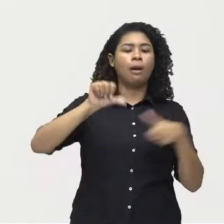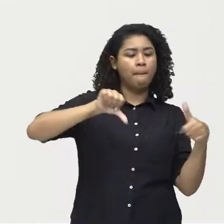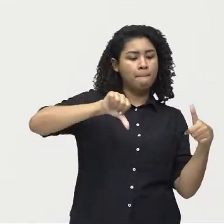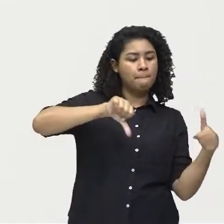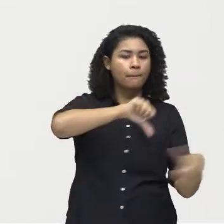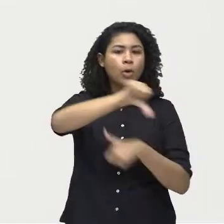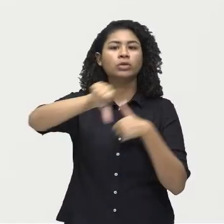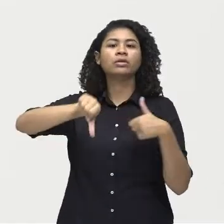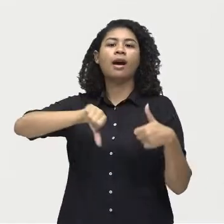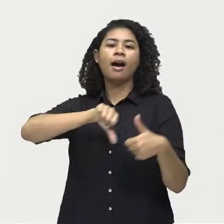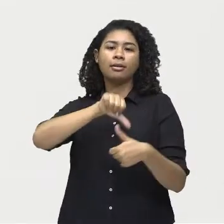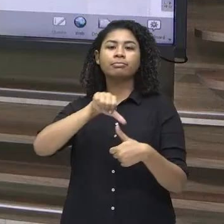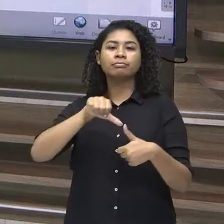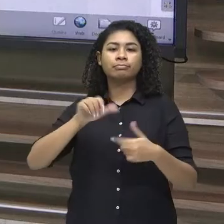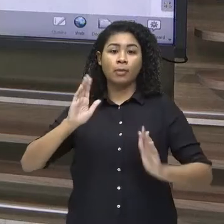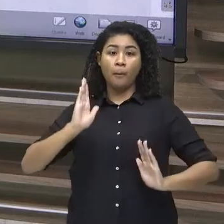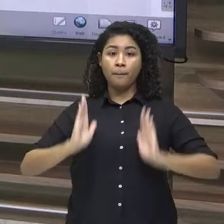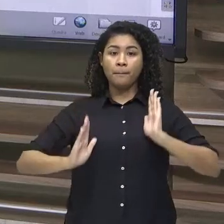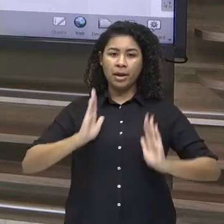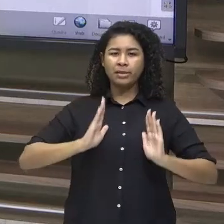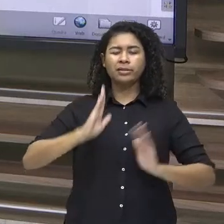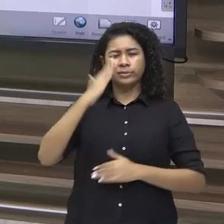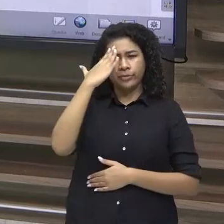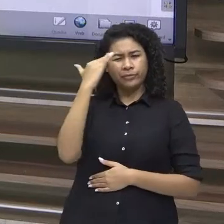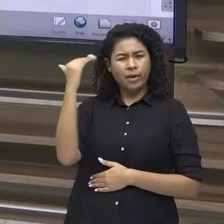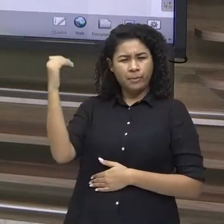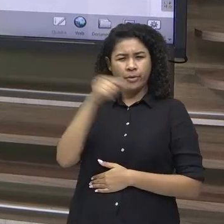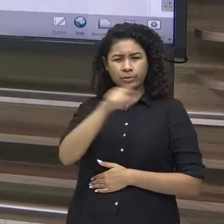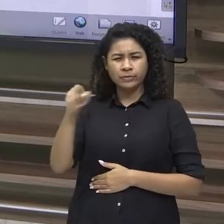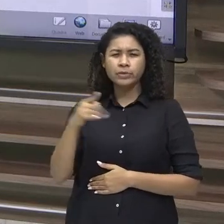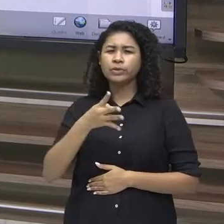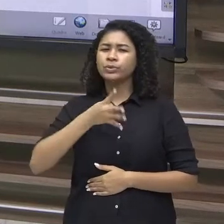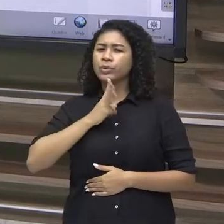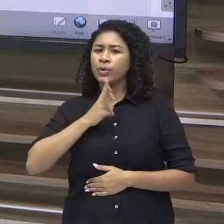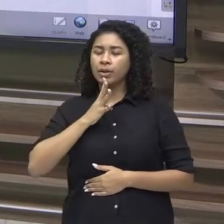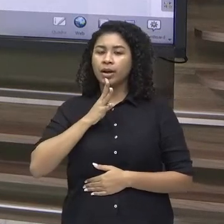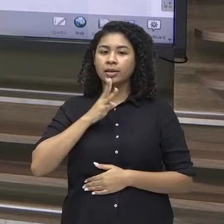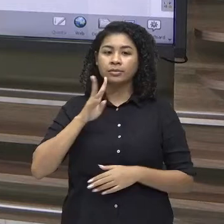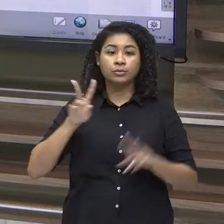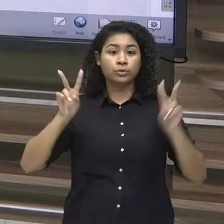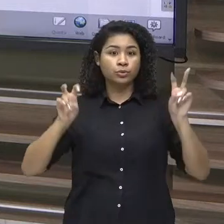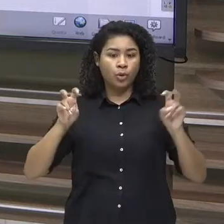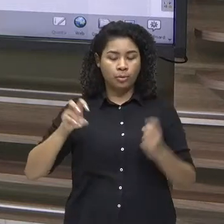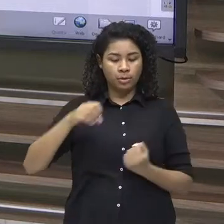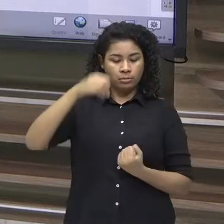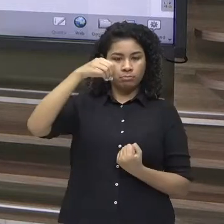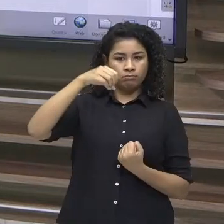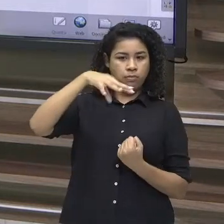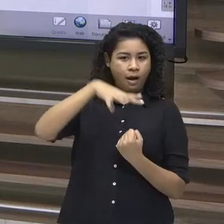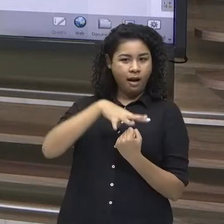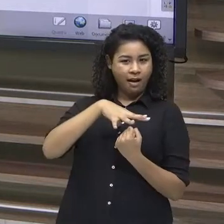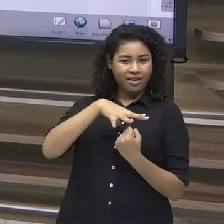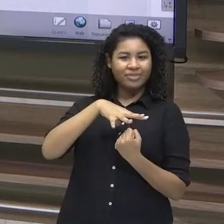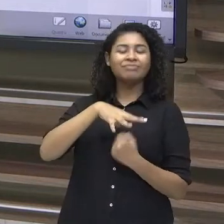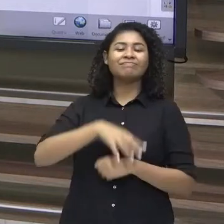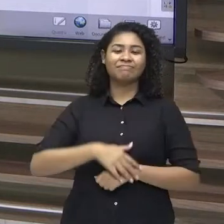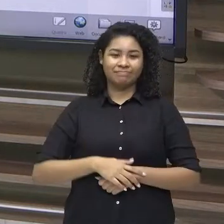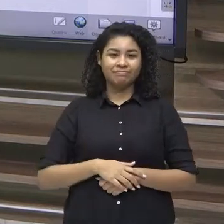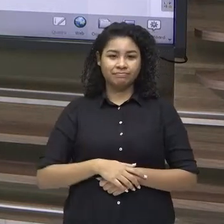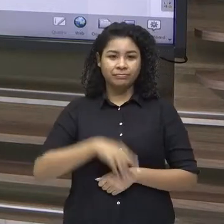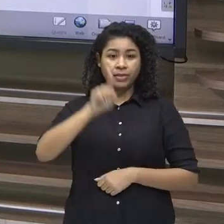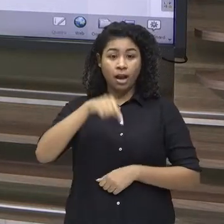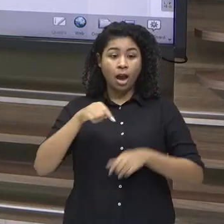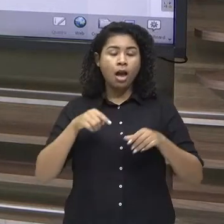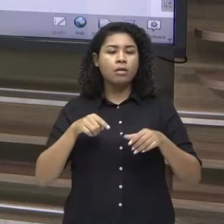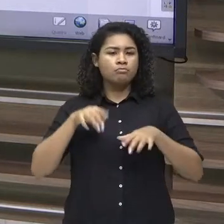como iluminismo. Vamos recapitular um pouquinho o que é iluminismo. Foi um conjunto de ideias, pode-se dizer